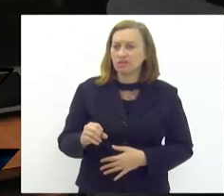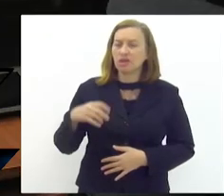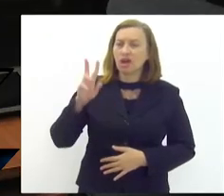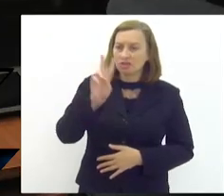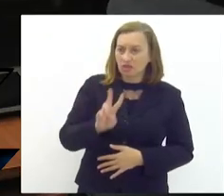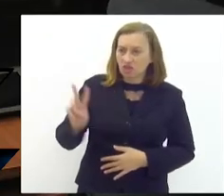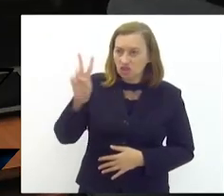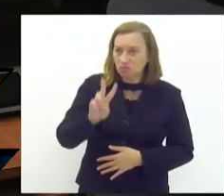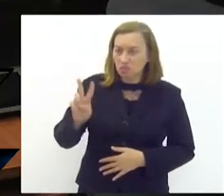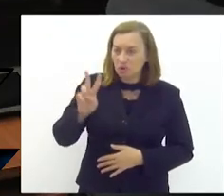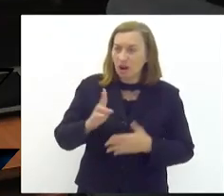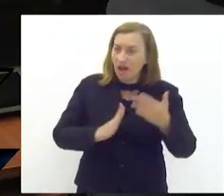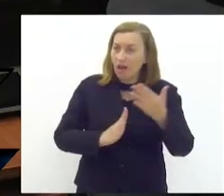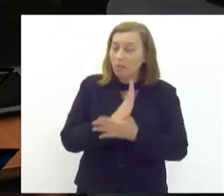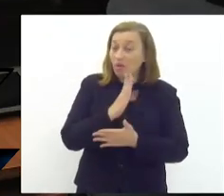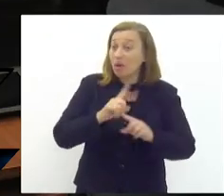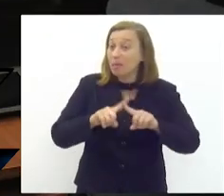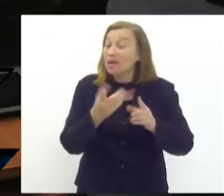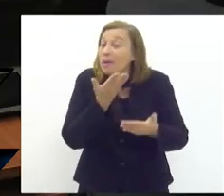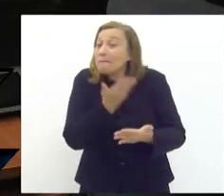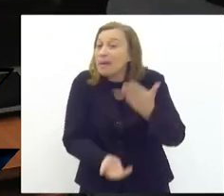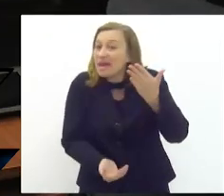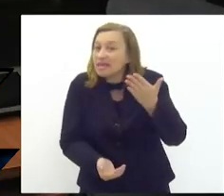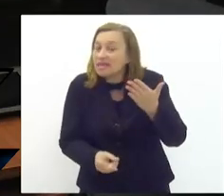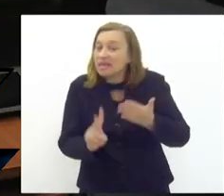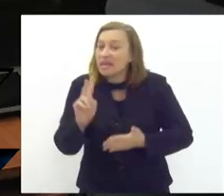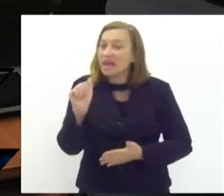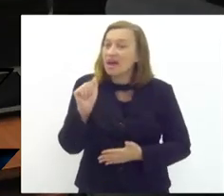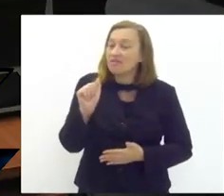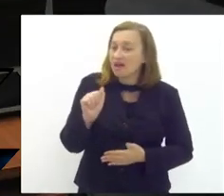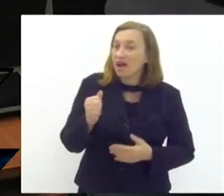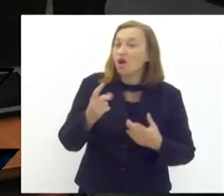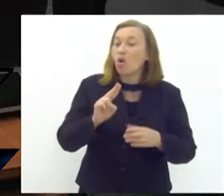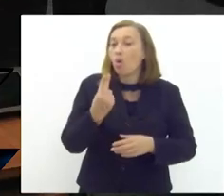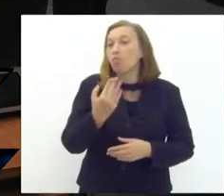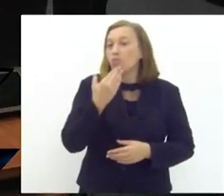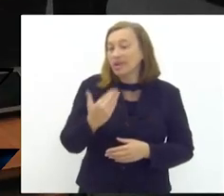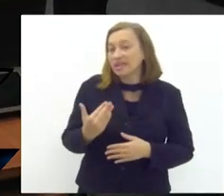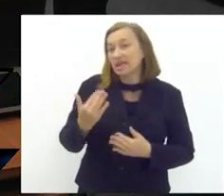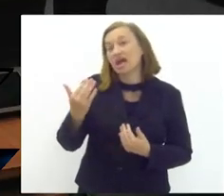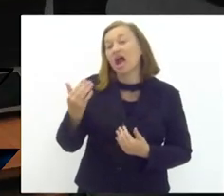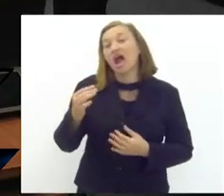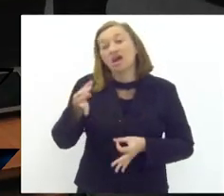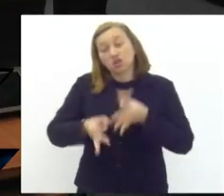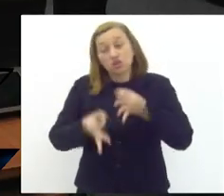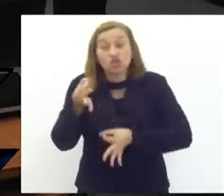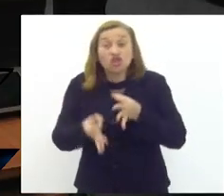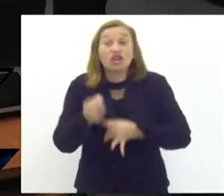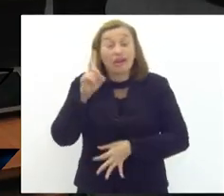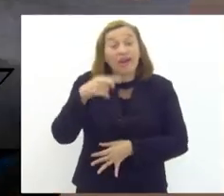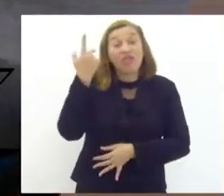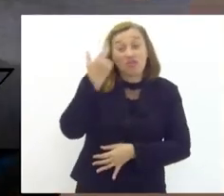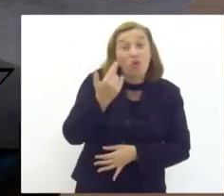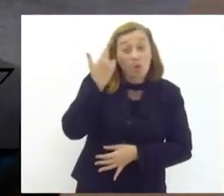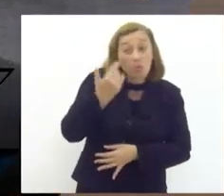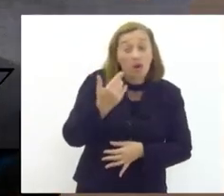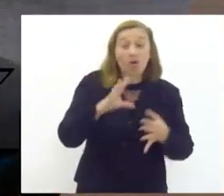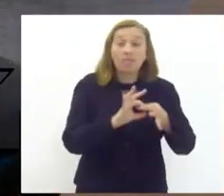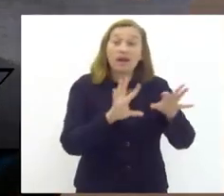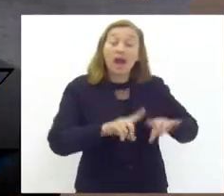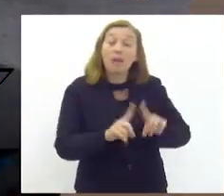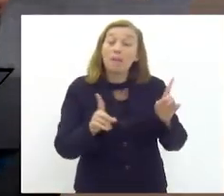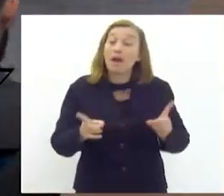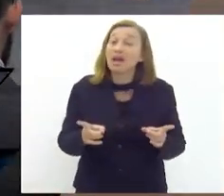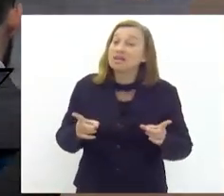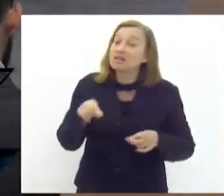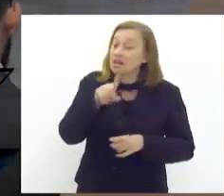perdem muita das vezes a vaga ou tem que recorrer a justiça que já é comum dá uma liminar mas esse